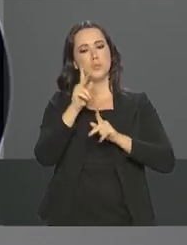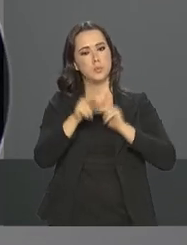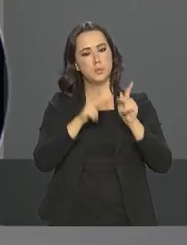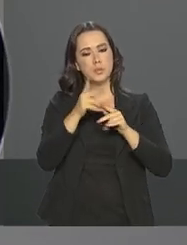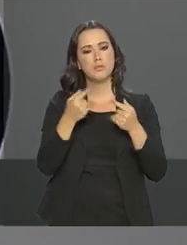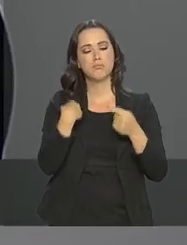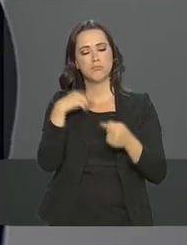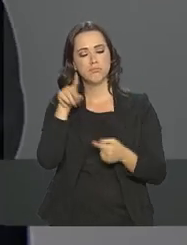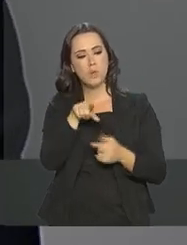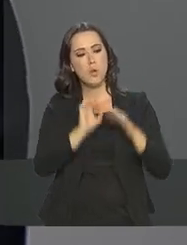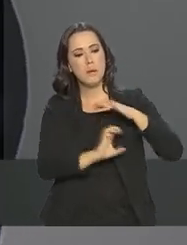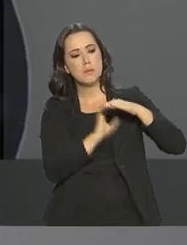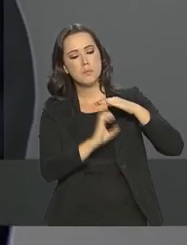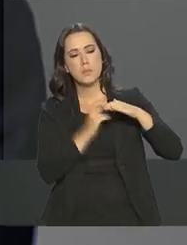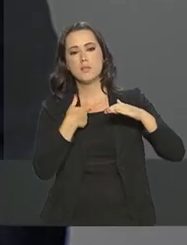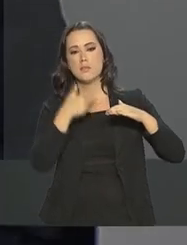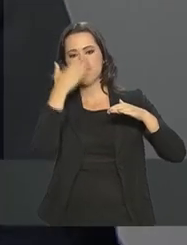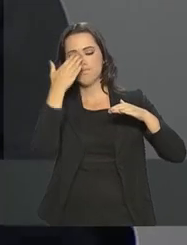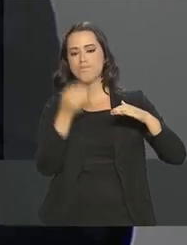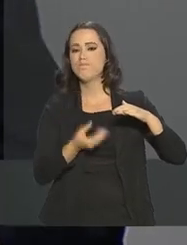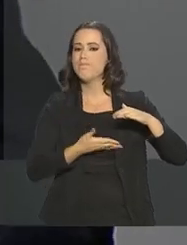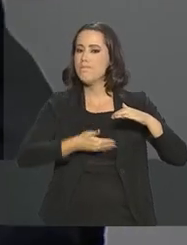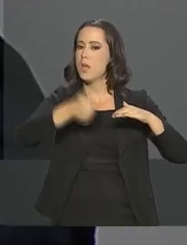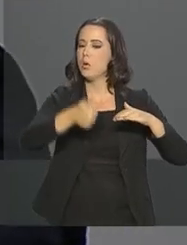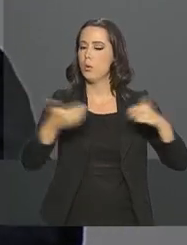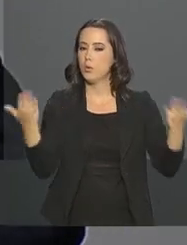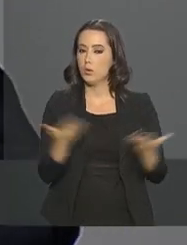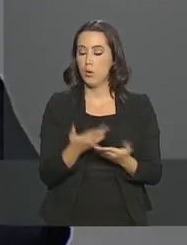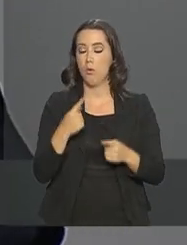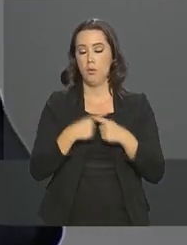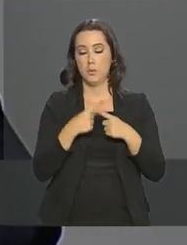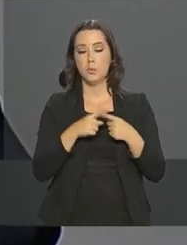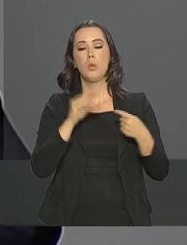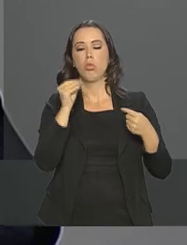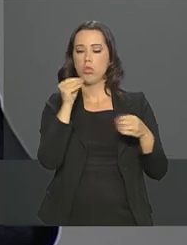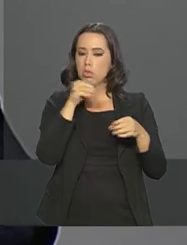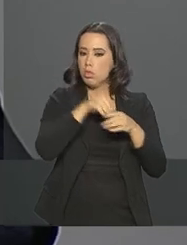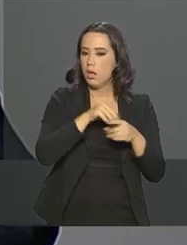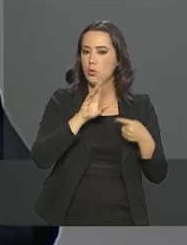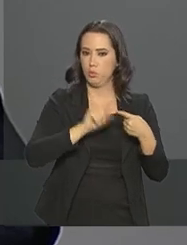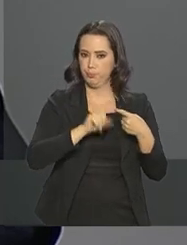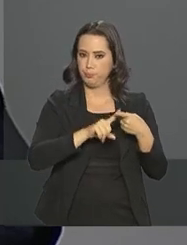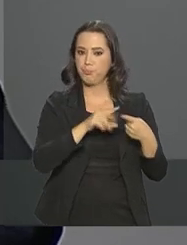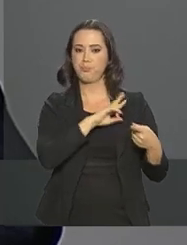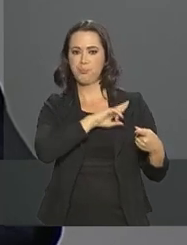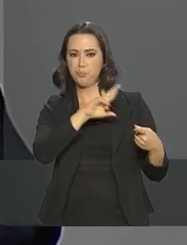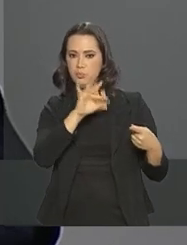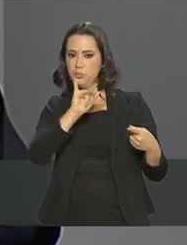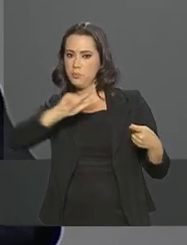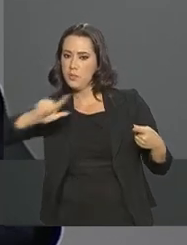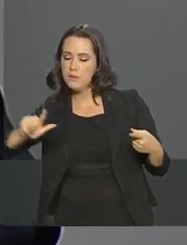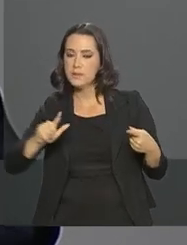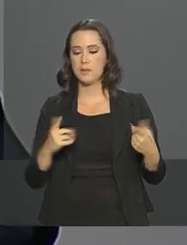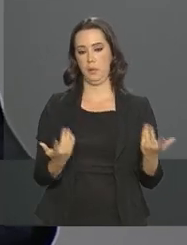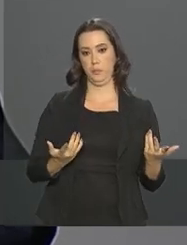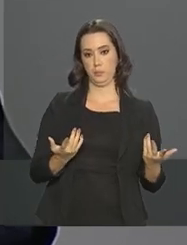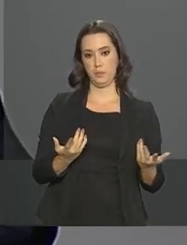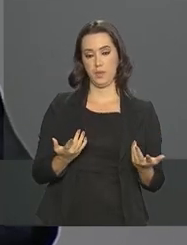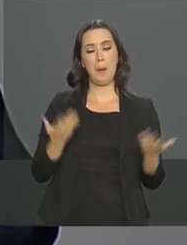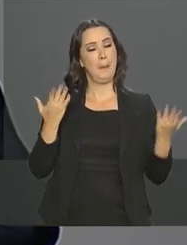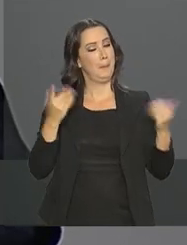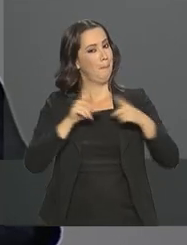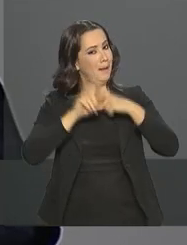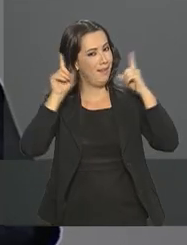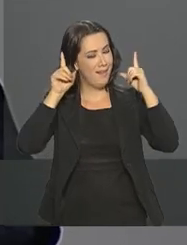dessas empresas pelo isso no tópico da responsabilidade fiscal agora evidentemente